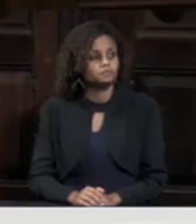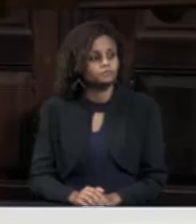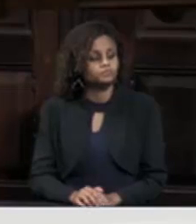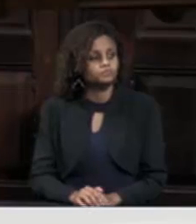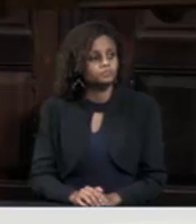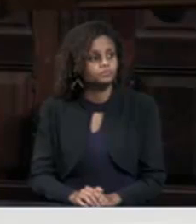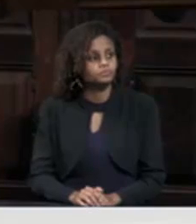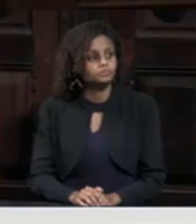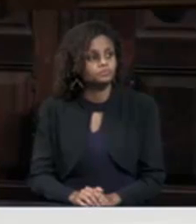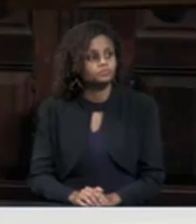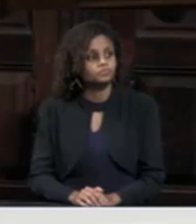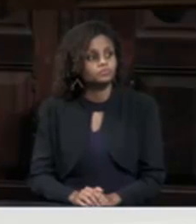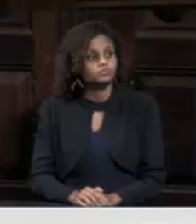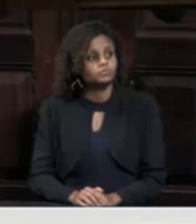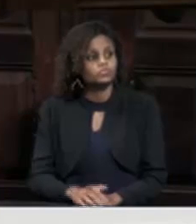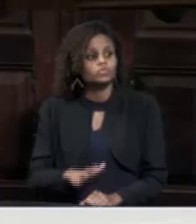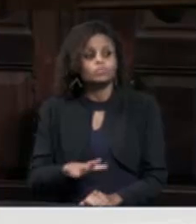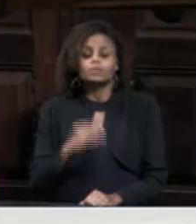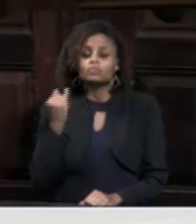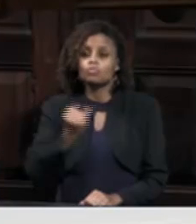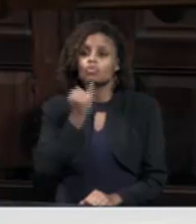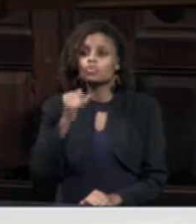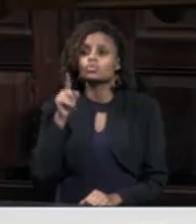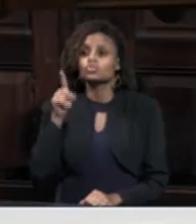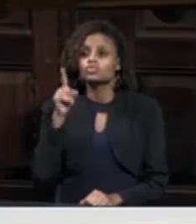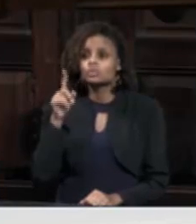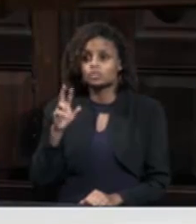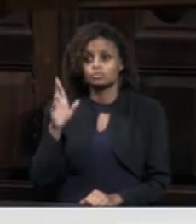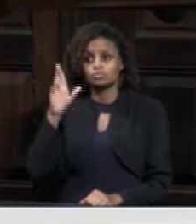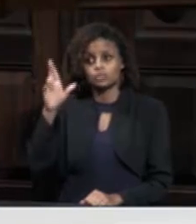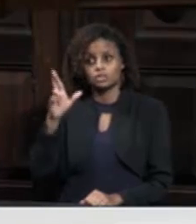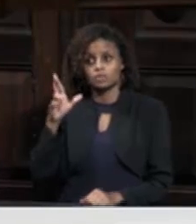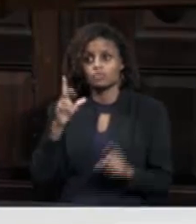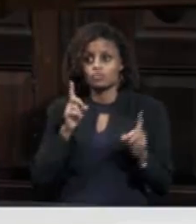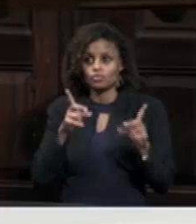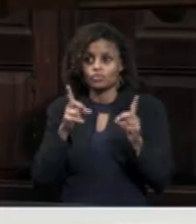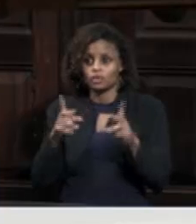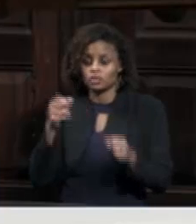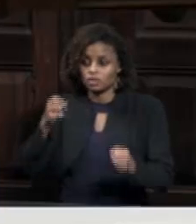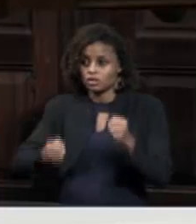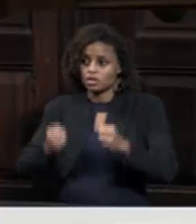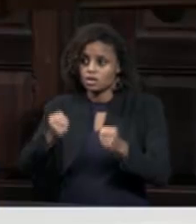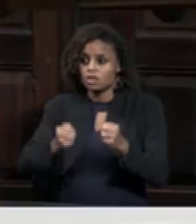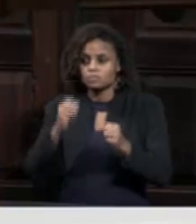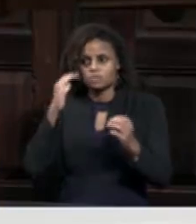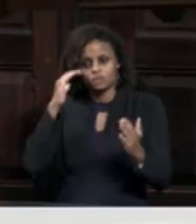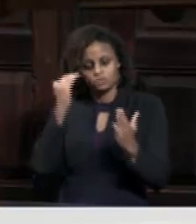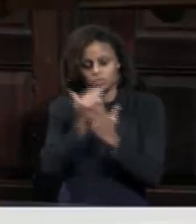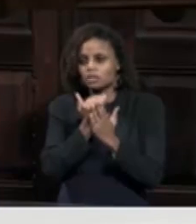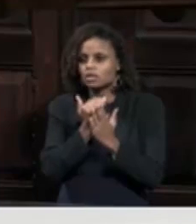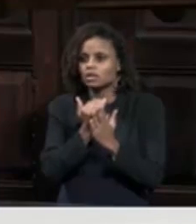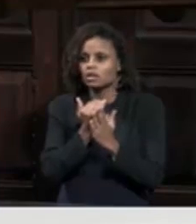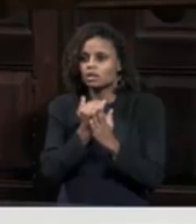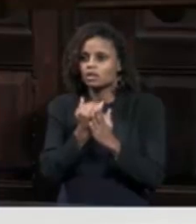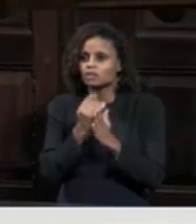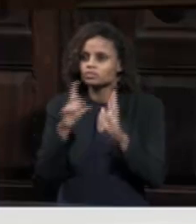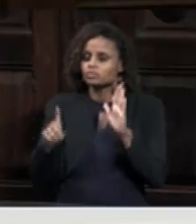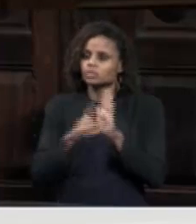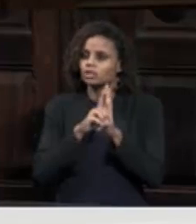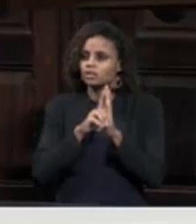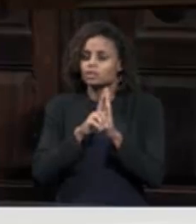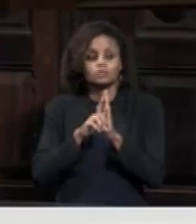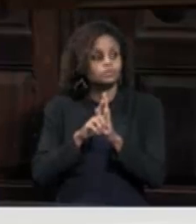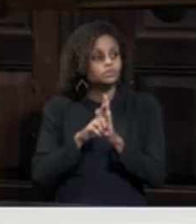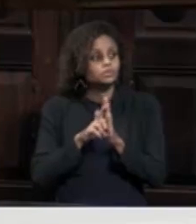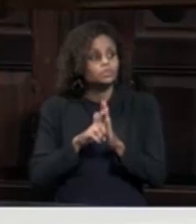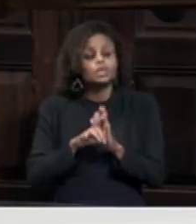comerciantes, desde que respeitassem algumas regras, como, por exemplo,